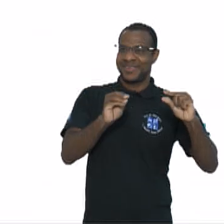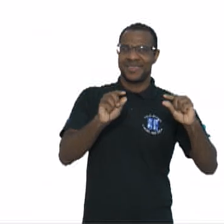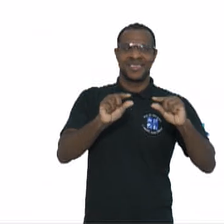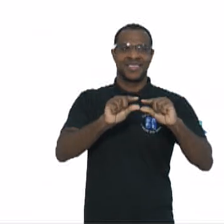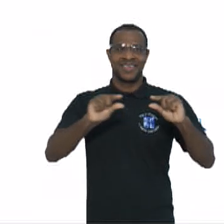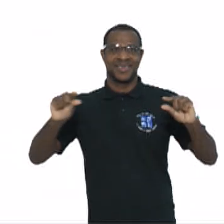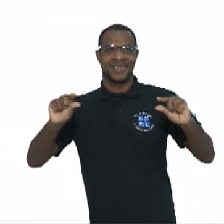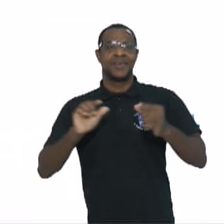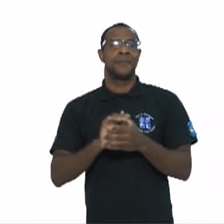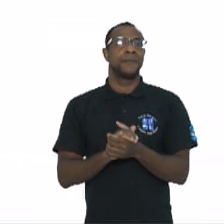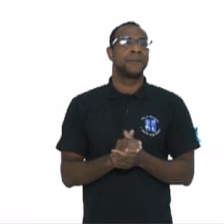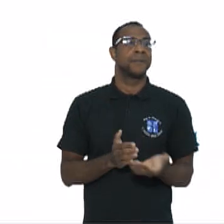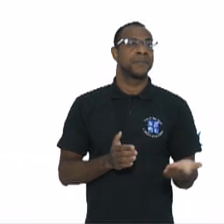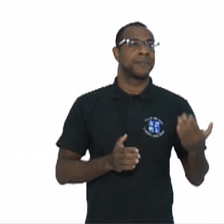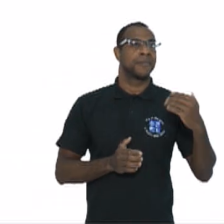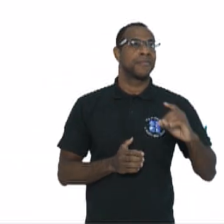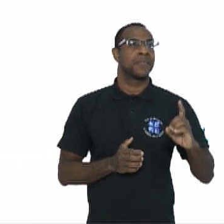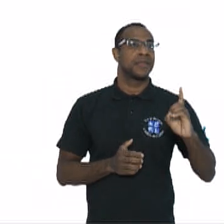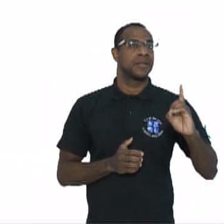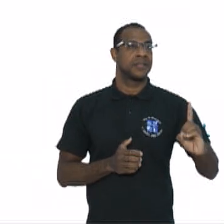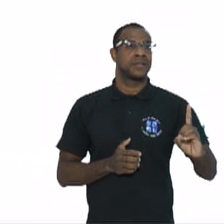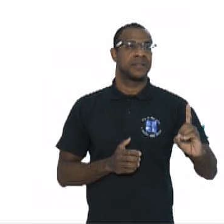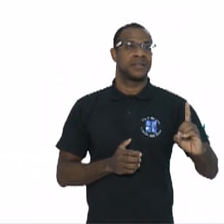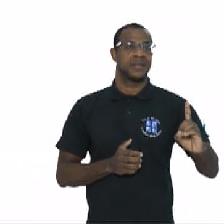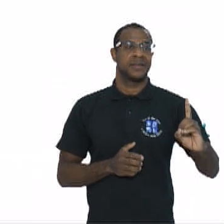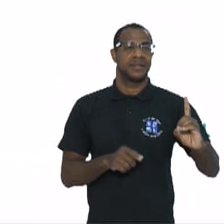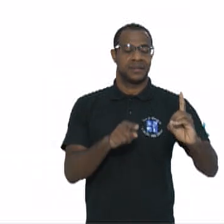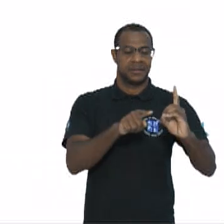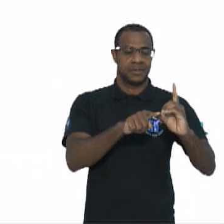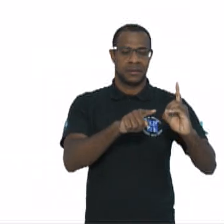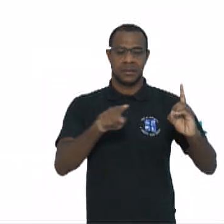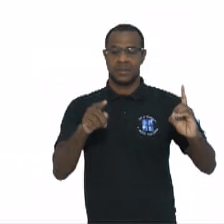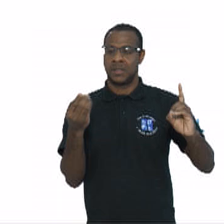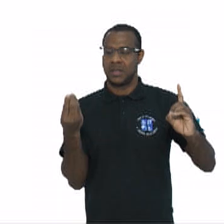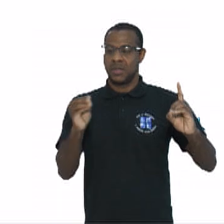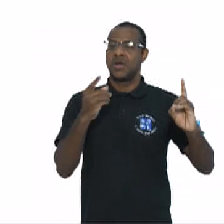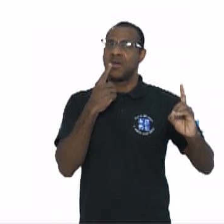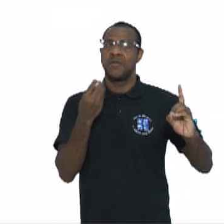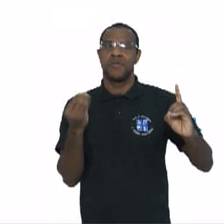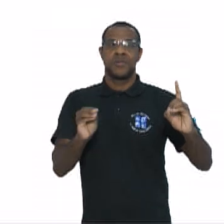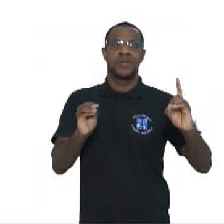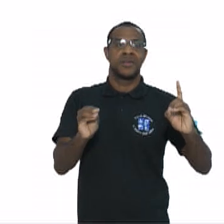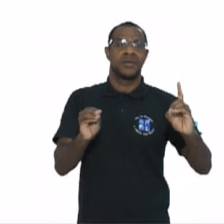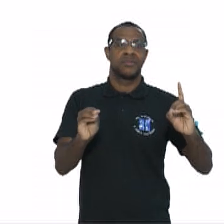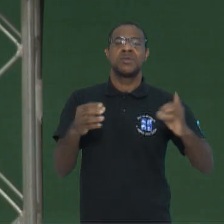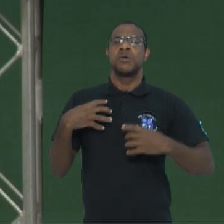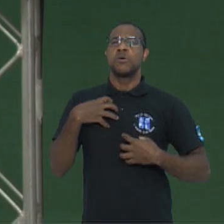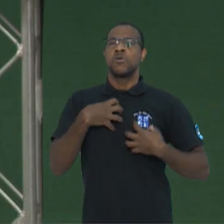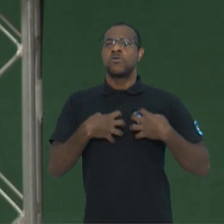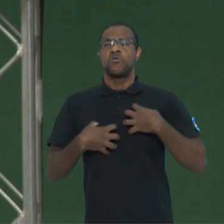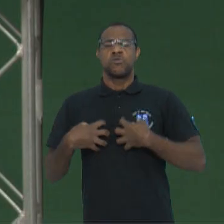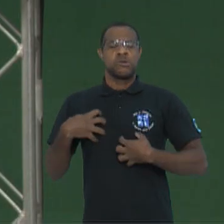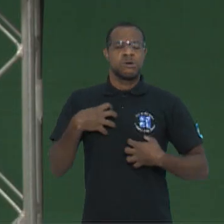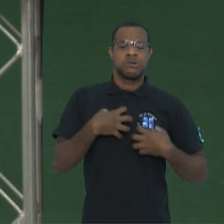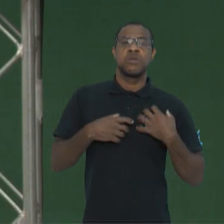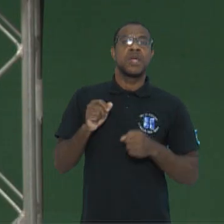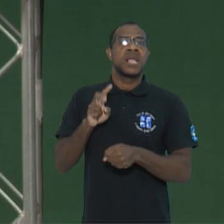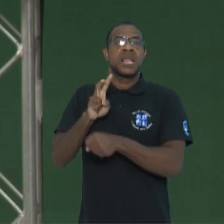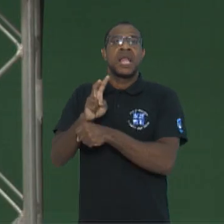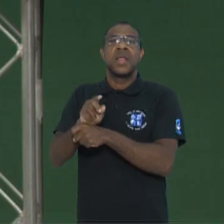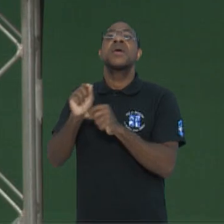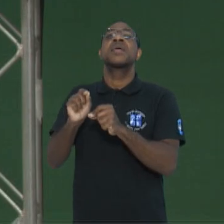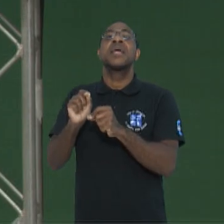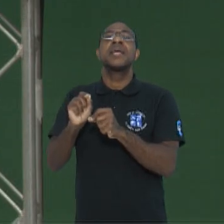by Psychologists. Dor e angústia são tratados pelos psicólogos.